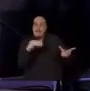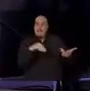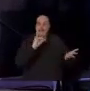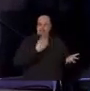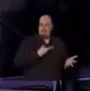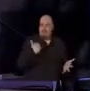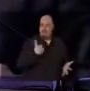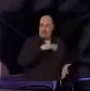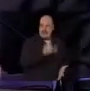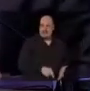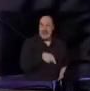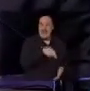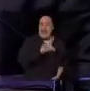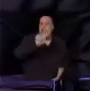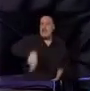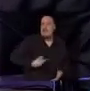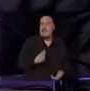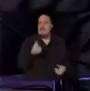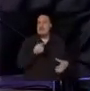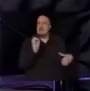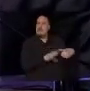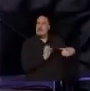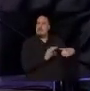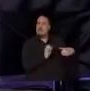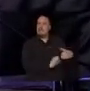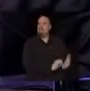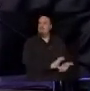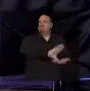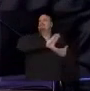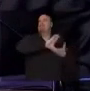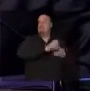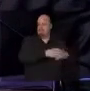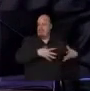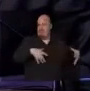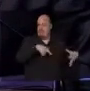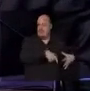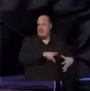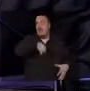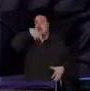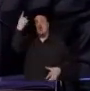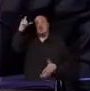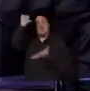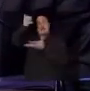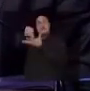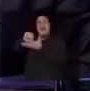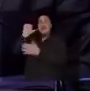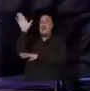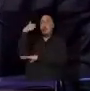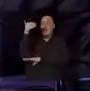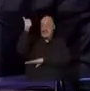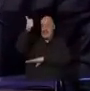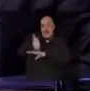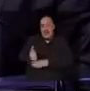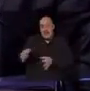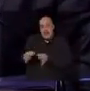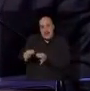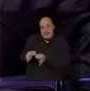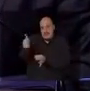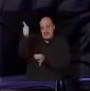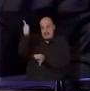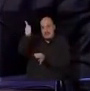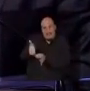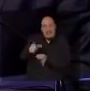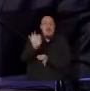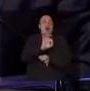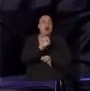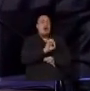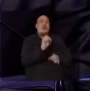aí é alguém que Deva mudar esse esse Panorama né Olha eu vou até mostrar não sei se vai aparecer aí ô ô